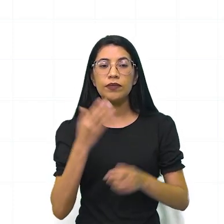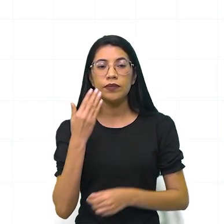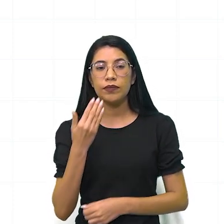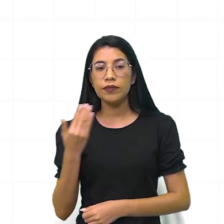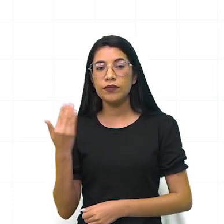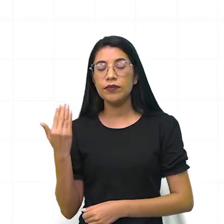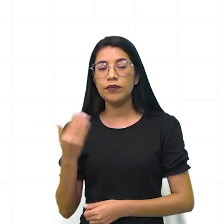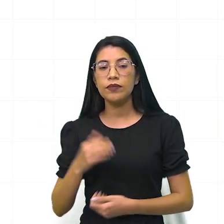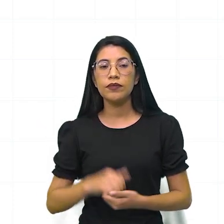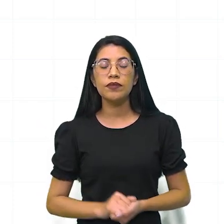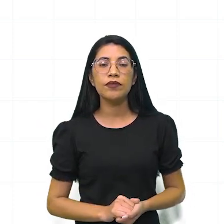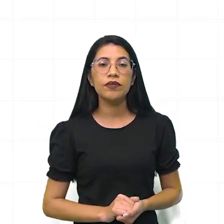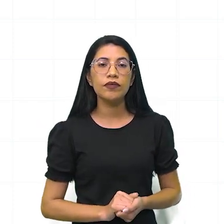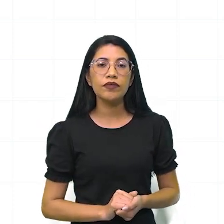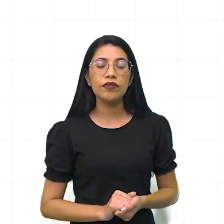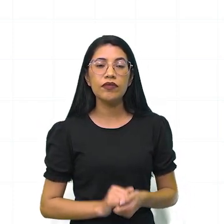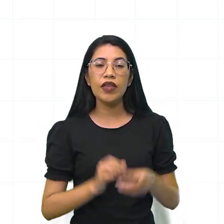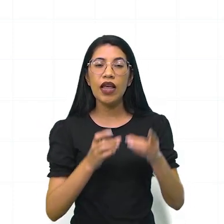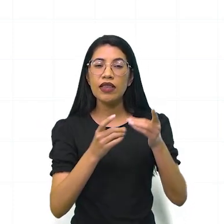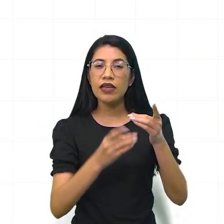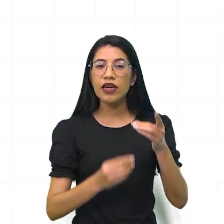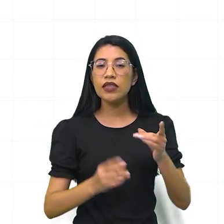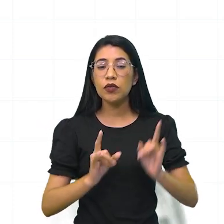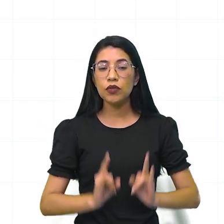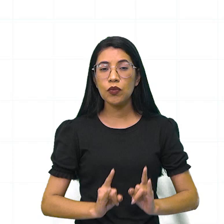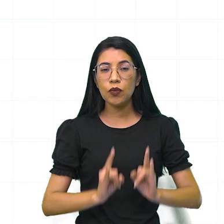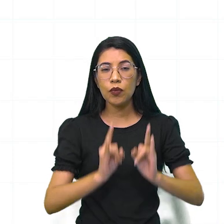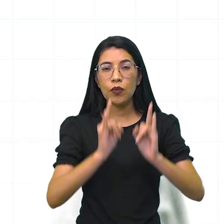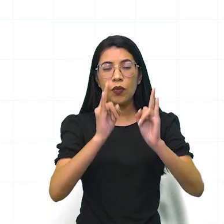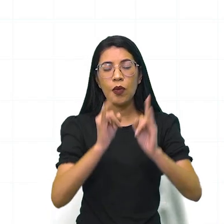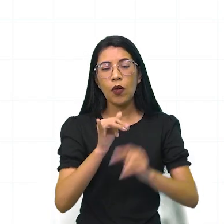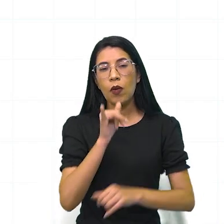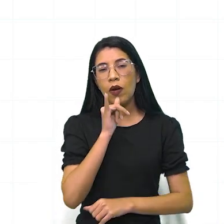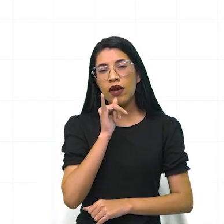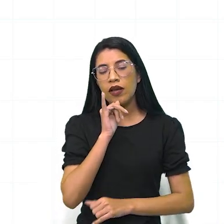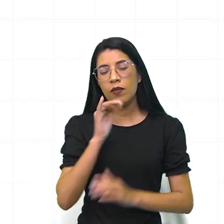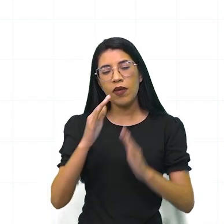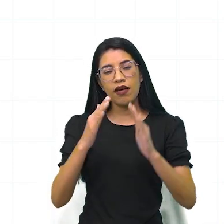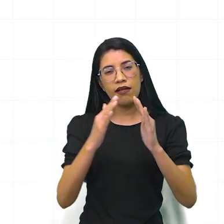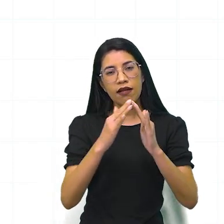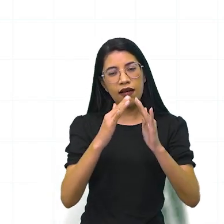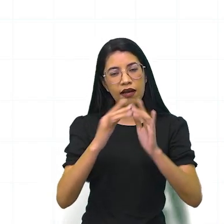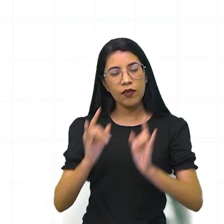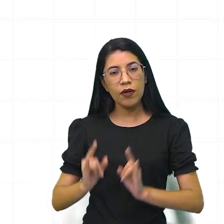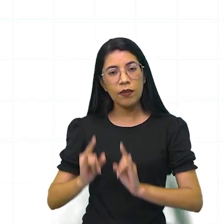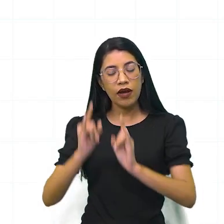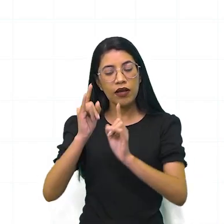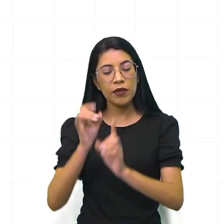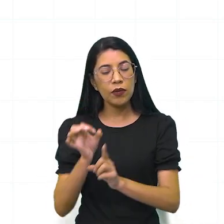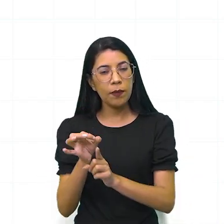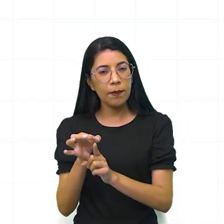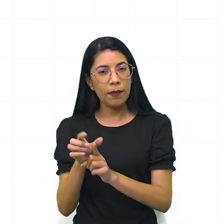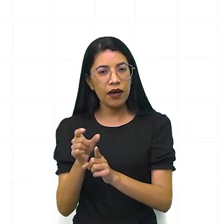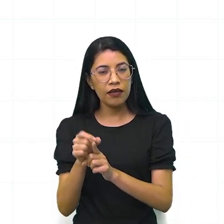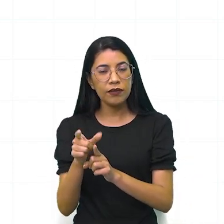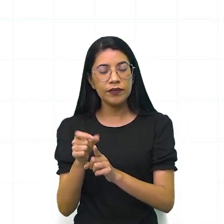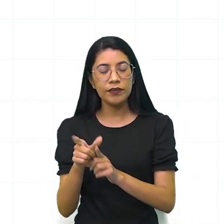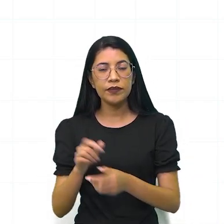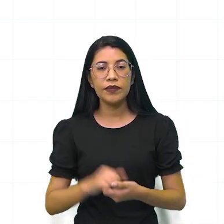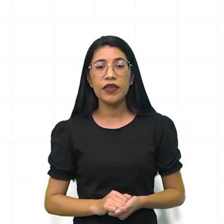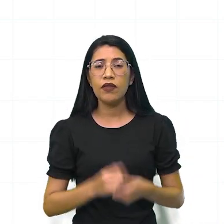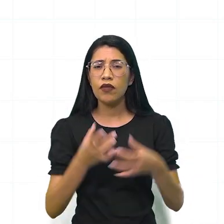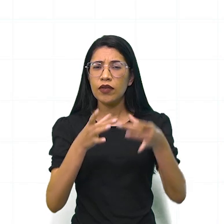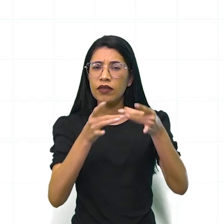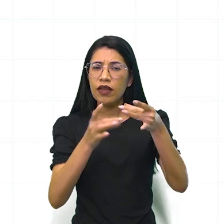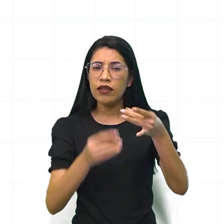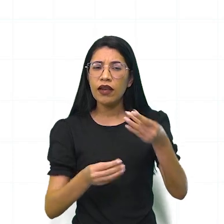só, descrição de um imóvel, eu botei uma casa, um apartamento para alugar, então eu vou descrever. O apartamento